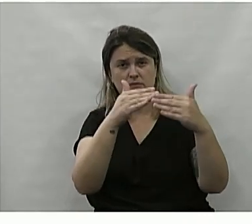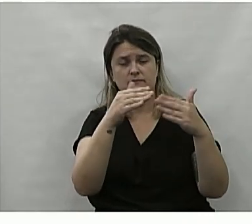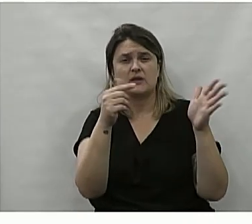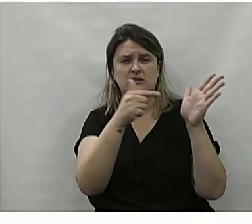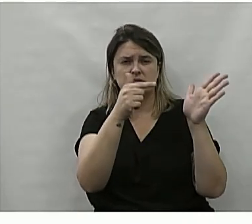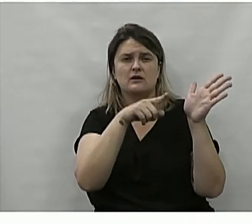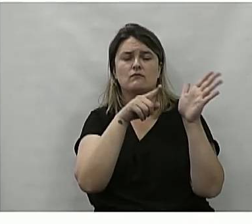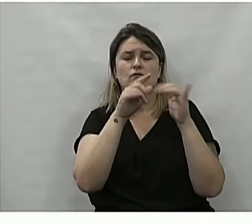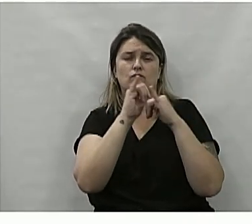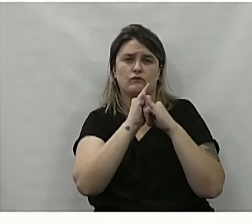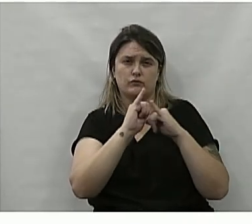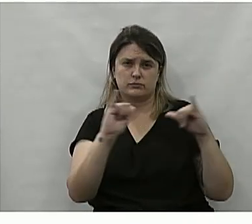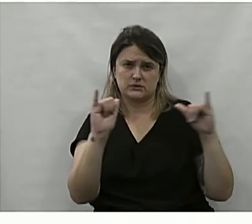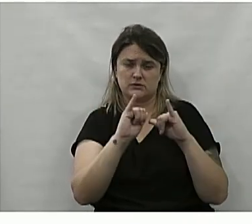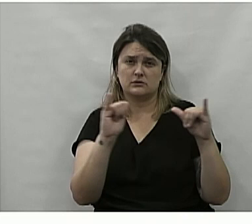É